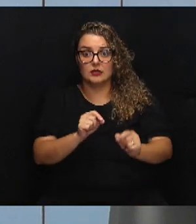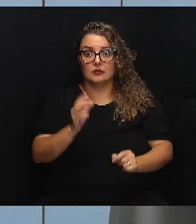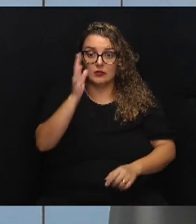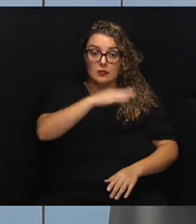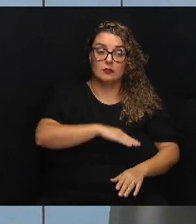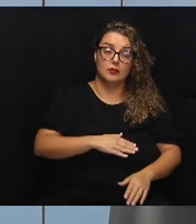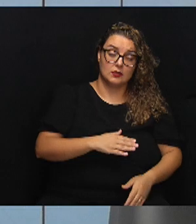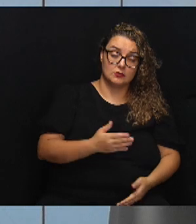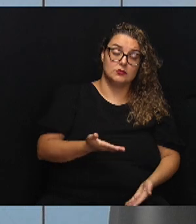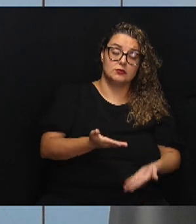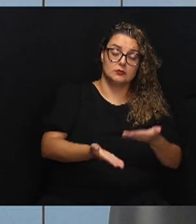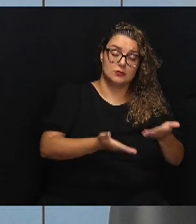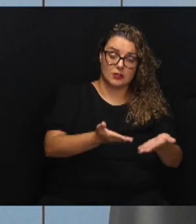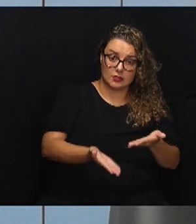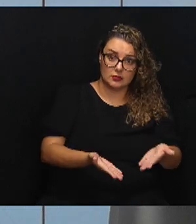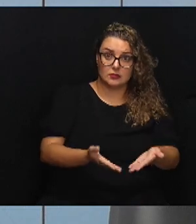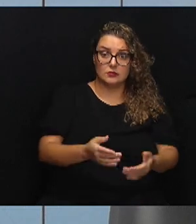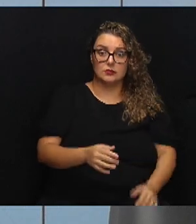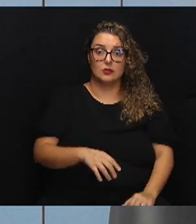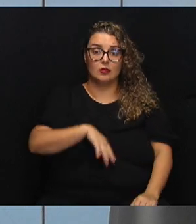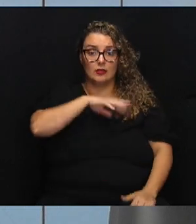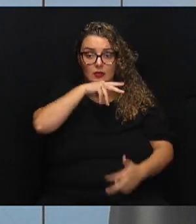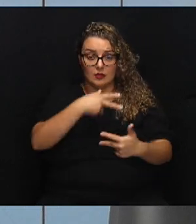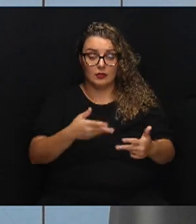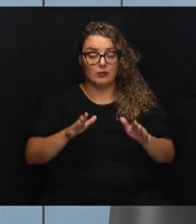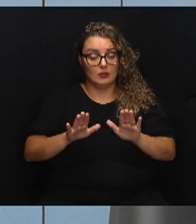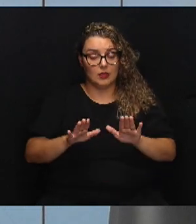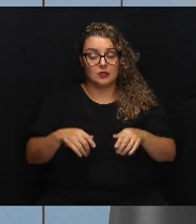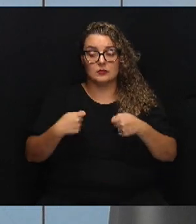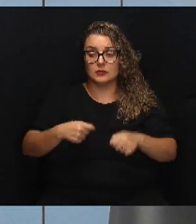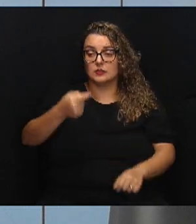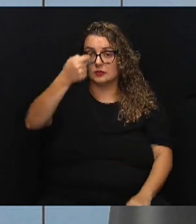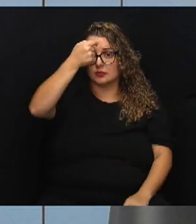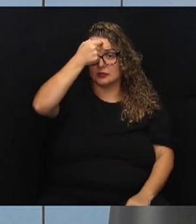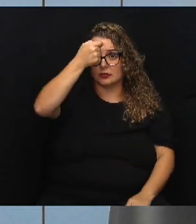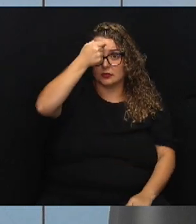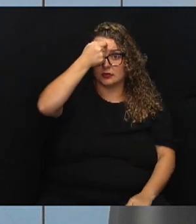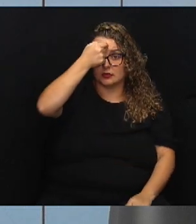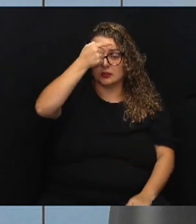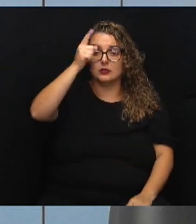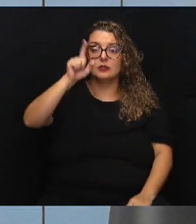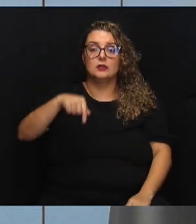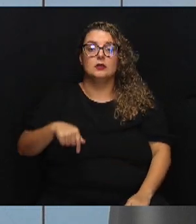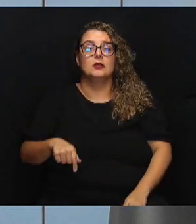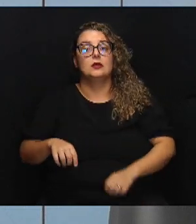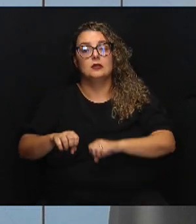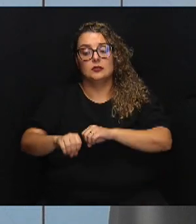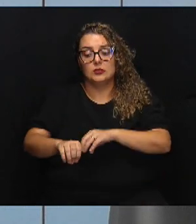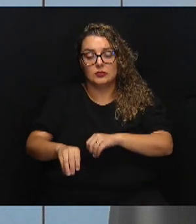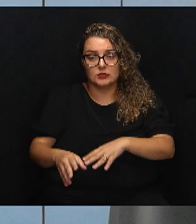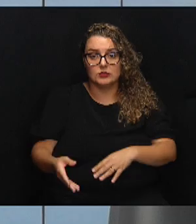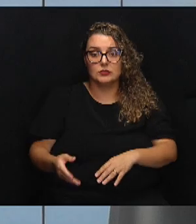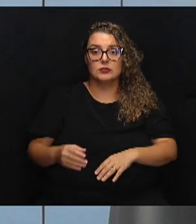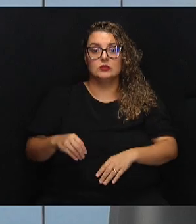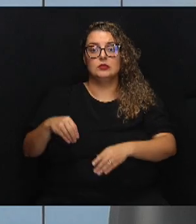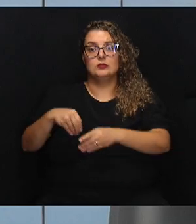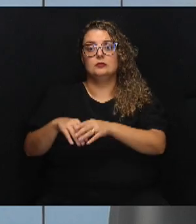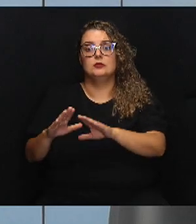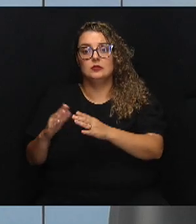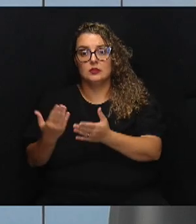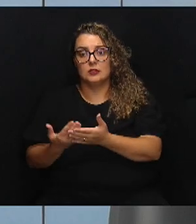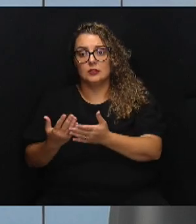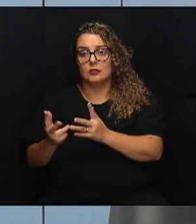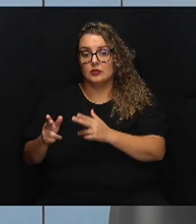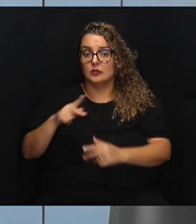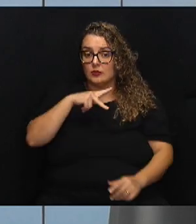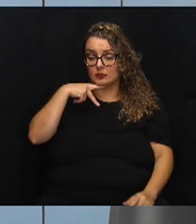né? Mas assim, precisamos ter de conscientização. A conscientização vem lá da educação, levar para as escolas, como o Permínio disse,